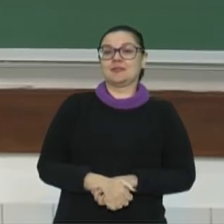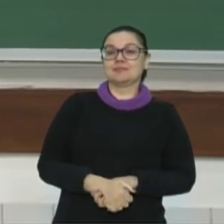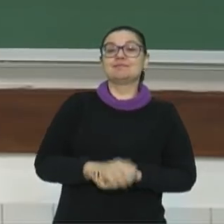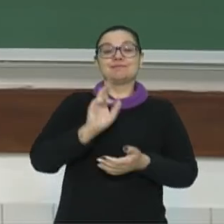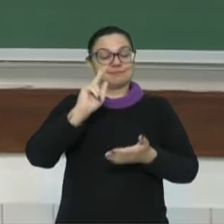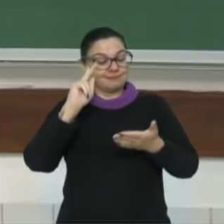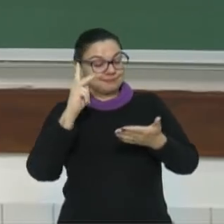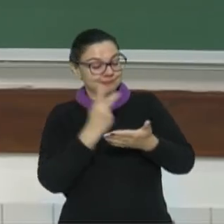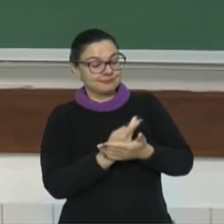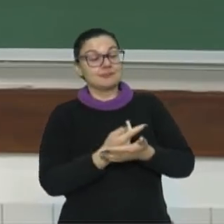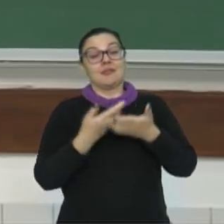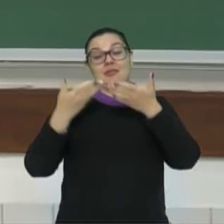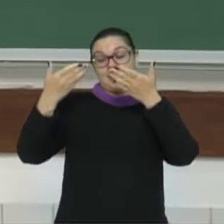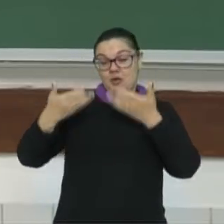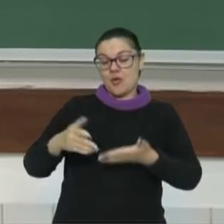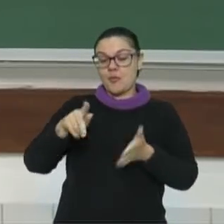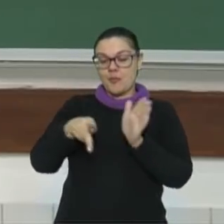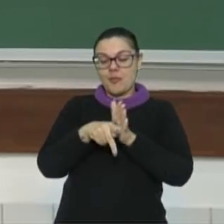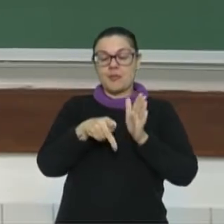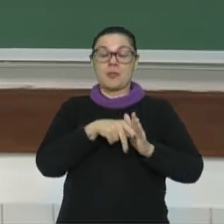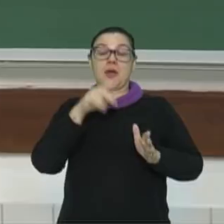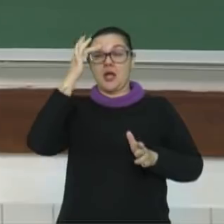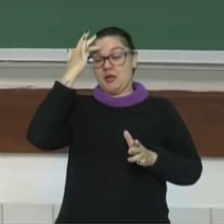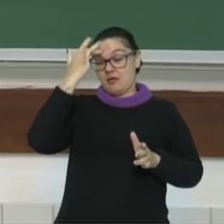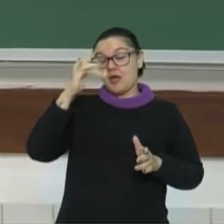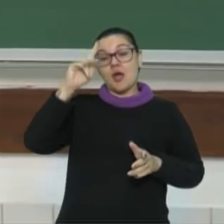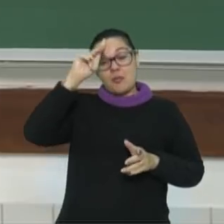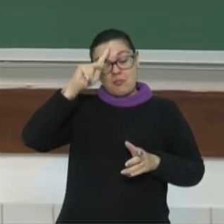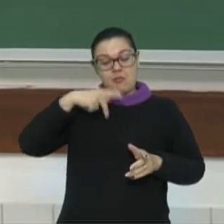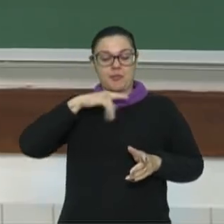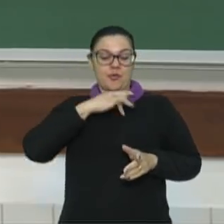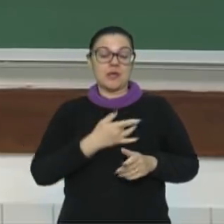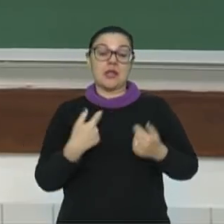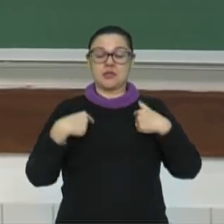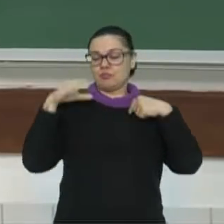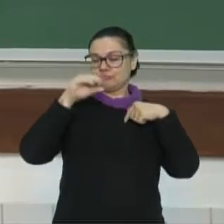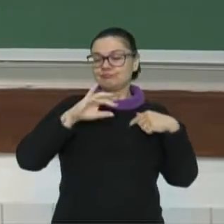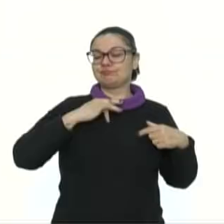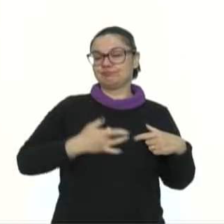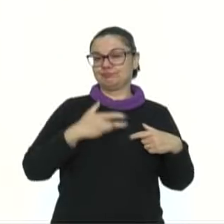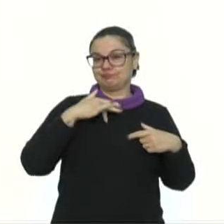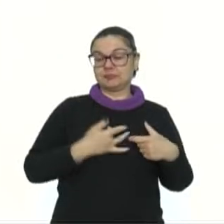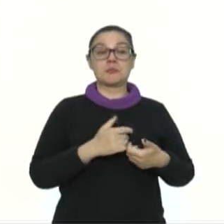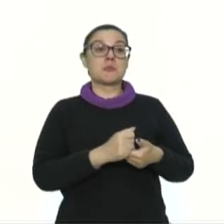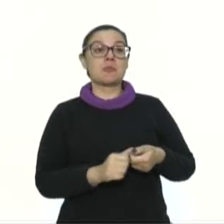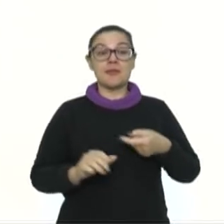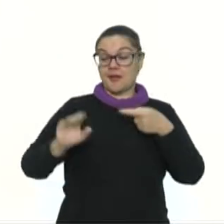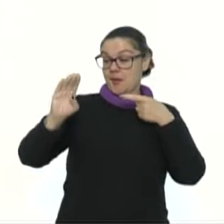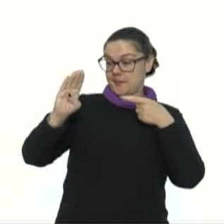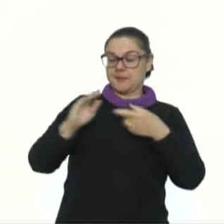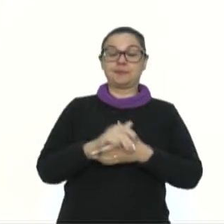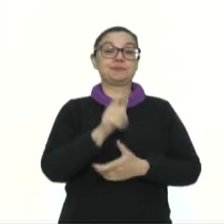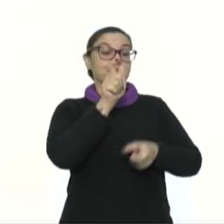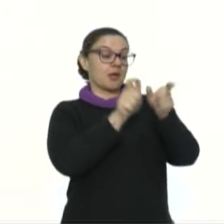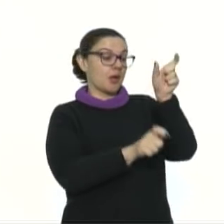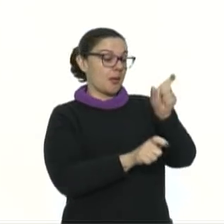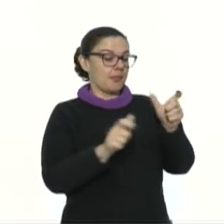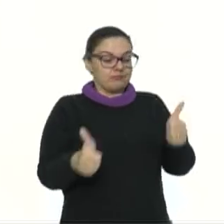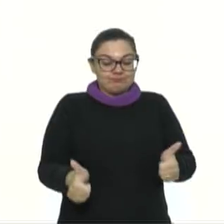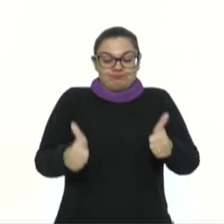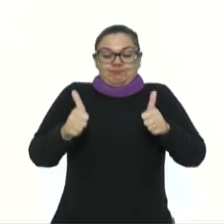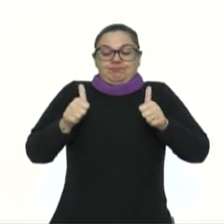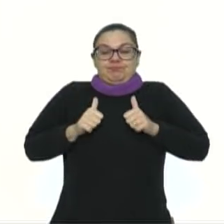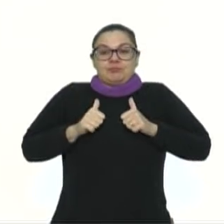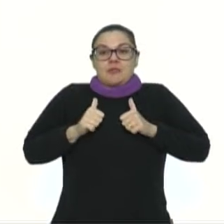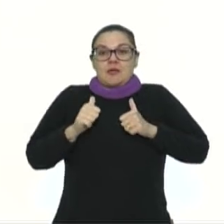ficam sentindo dó de si mesmo e falando, verbalizando para as pessoas isso. B, indivíduos que não se responsabilizam.